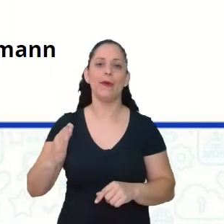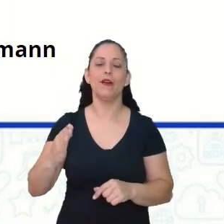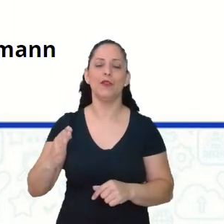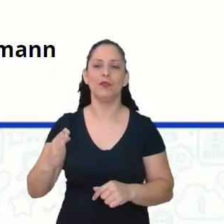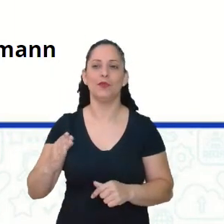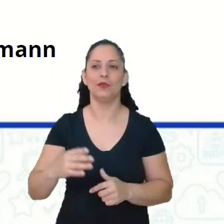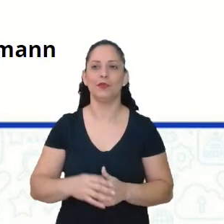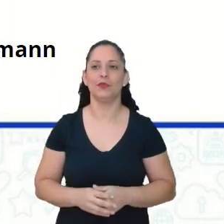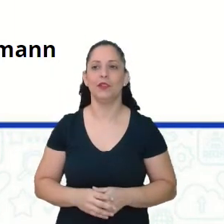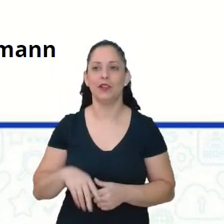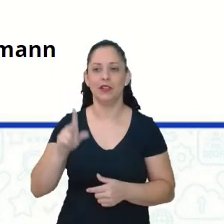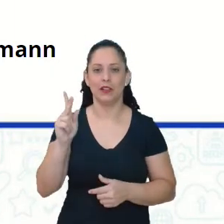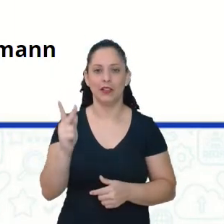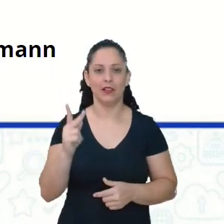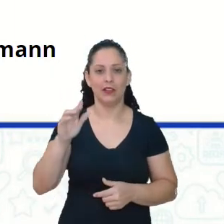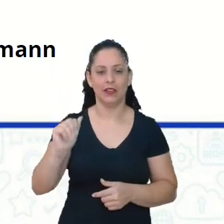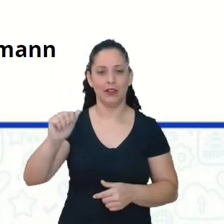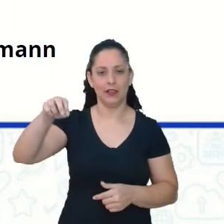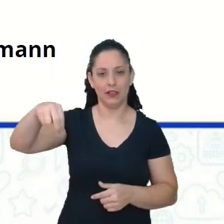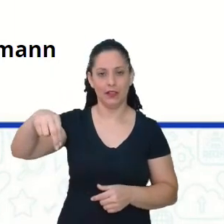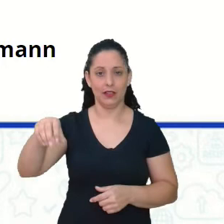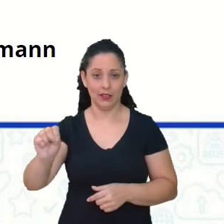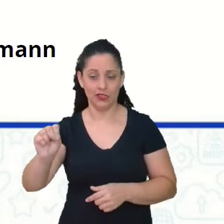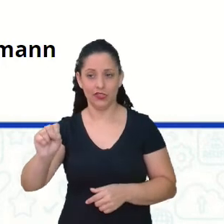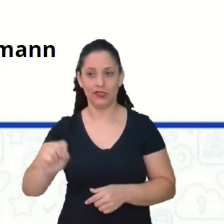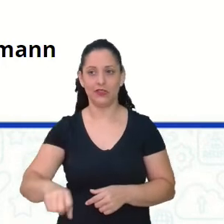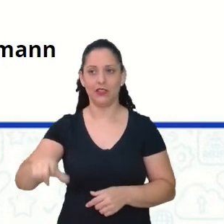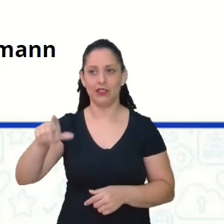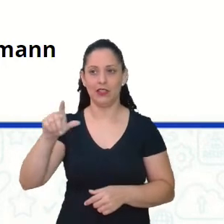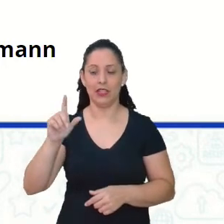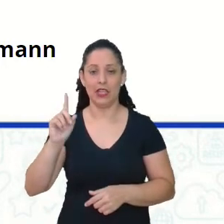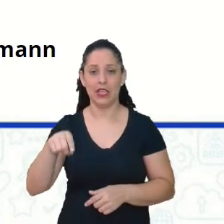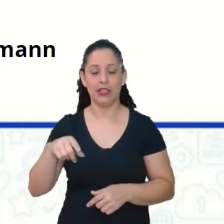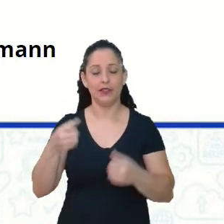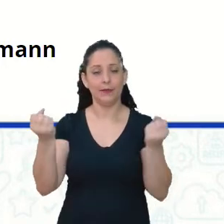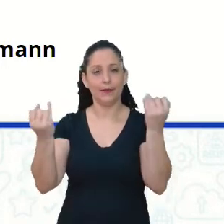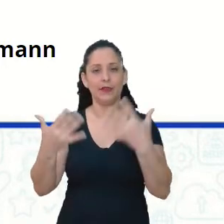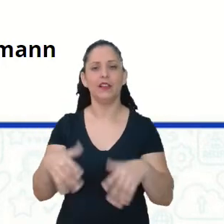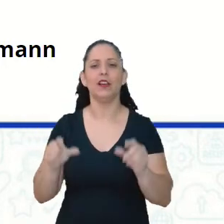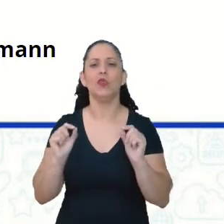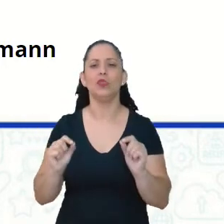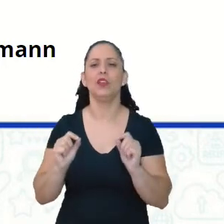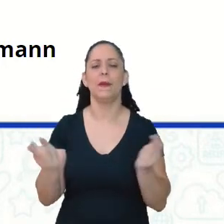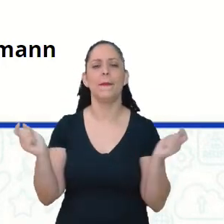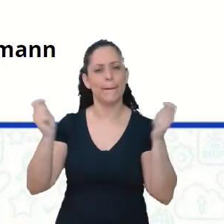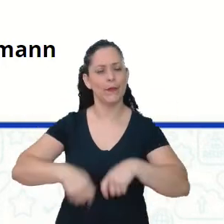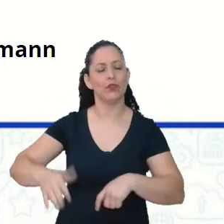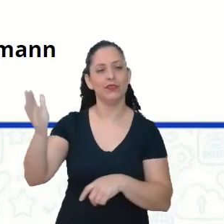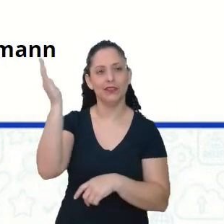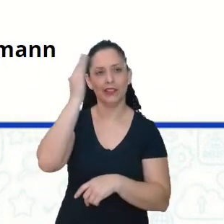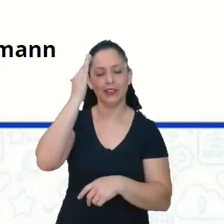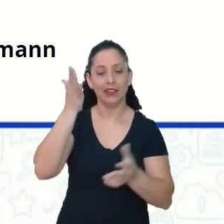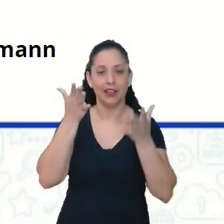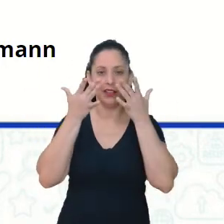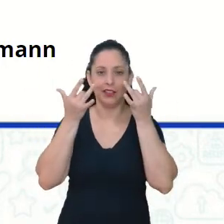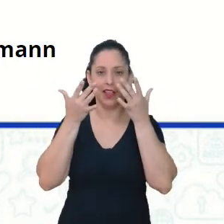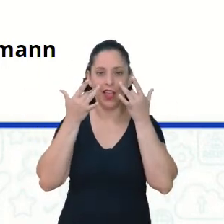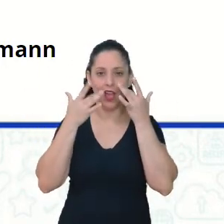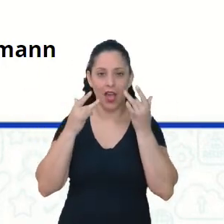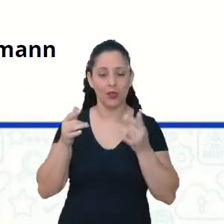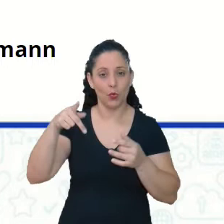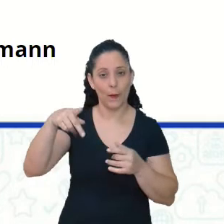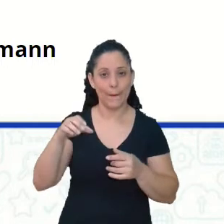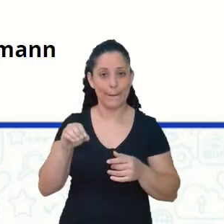é o Hans Liermann. Ele diz o seguinte: é possível entender o teatro pós-dramático como uma tentativa